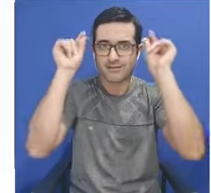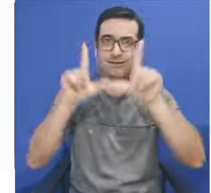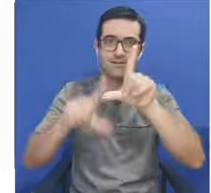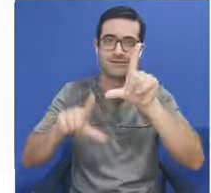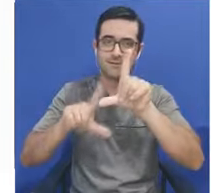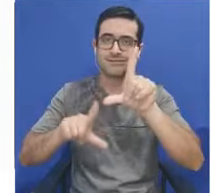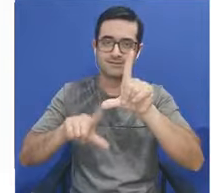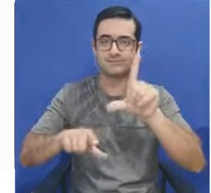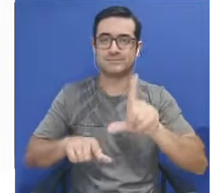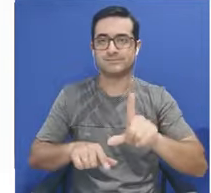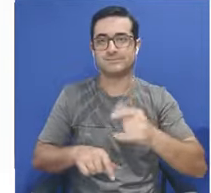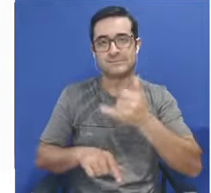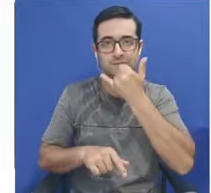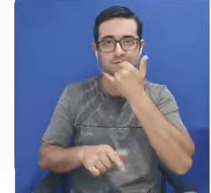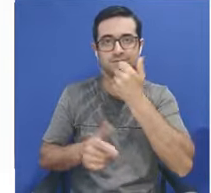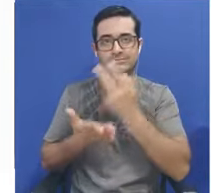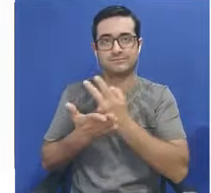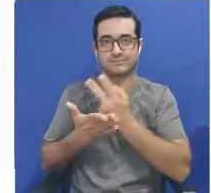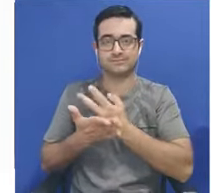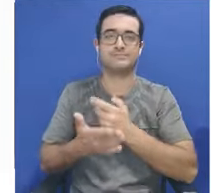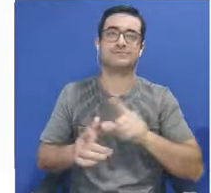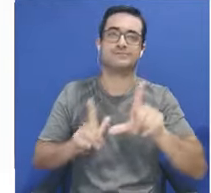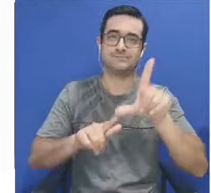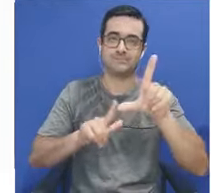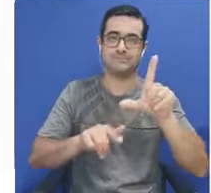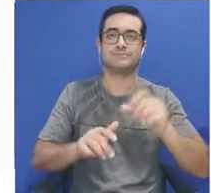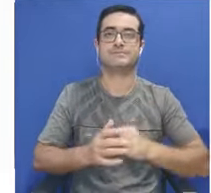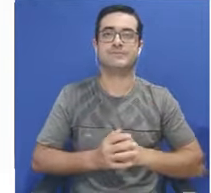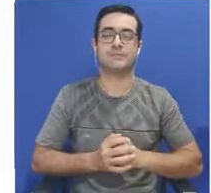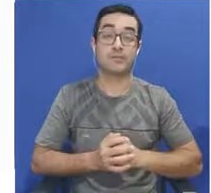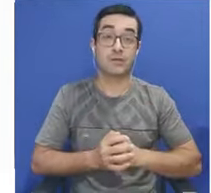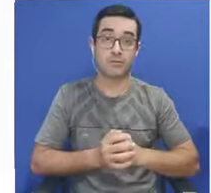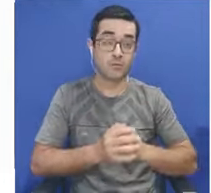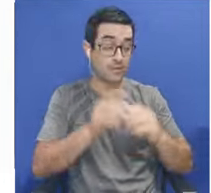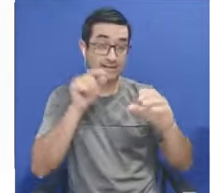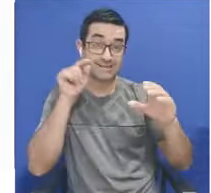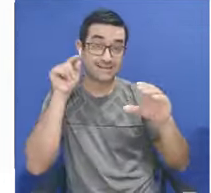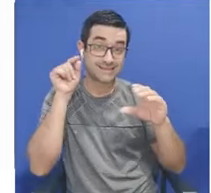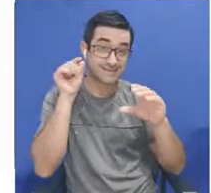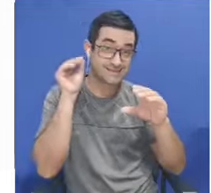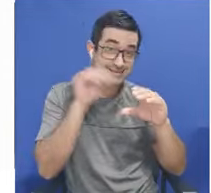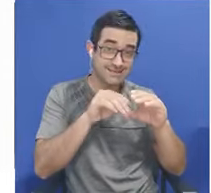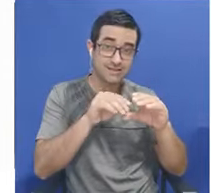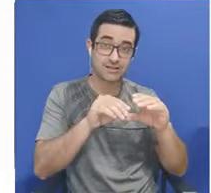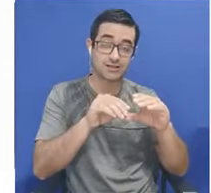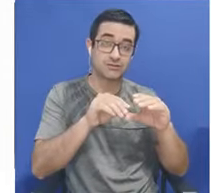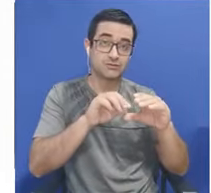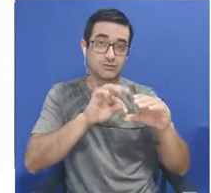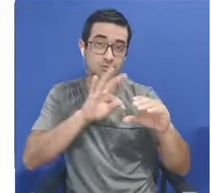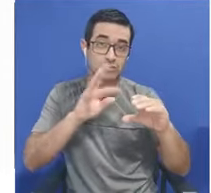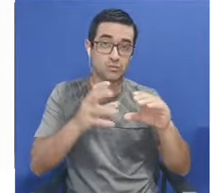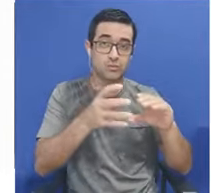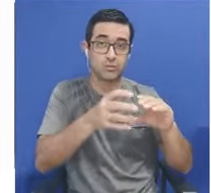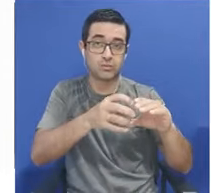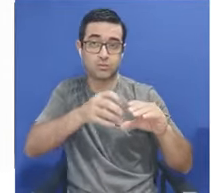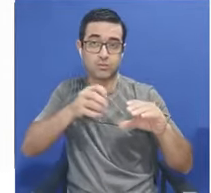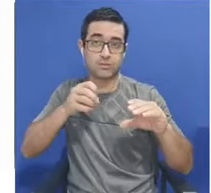do pinheiro tem sido usado desde tempos antigos por curandeiros da Tribus Uni.